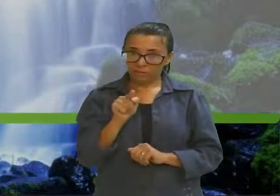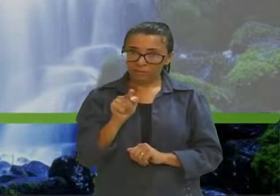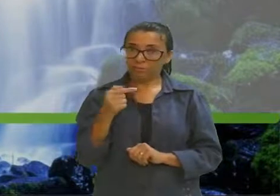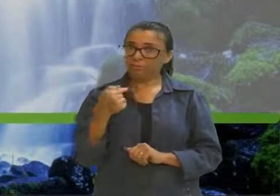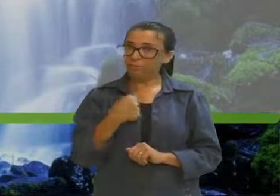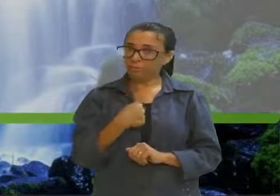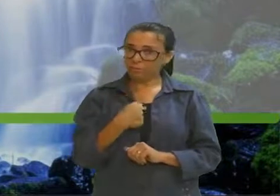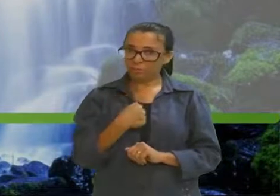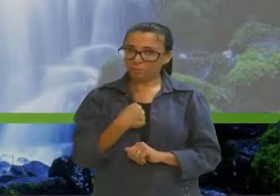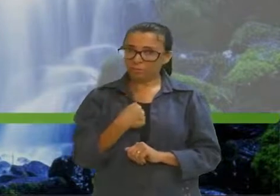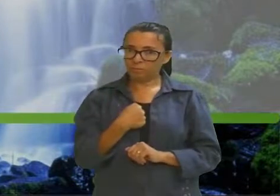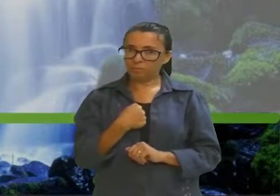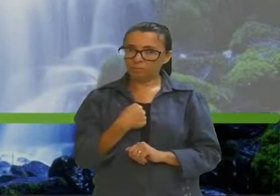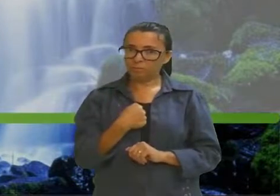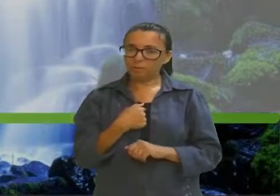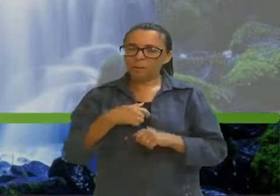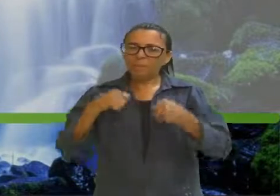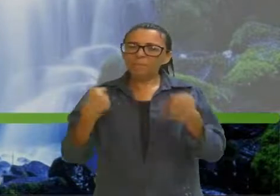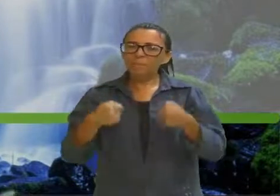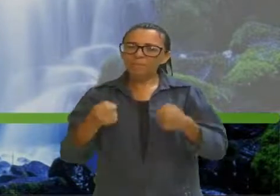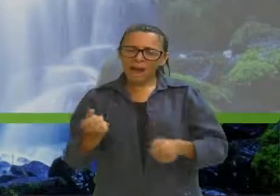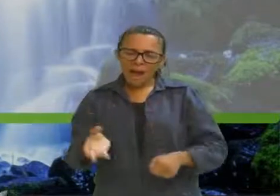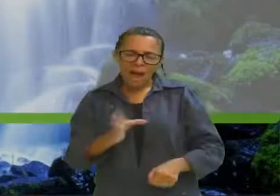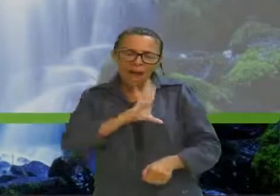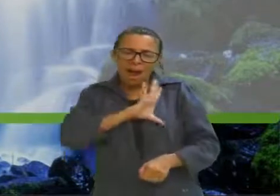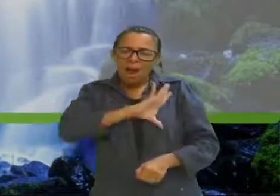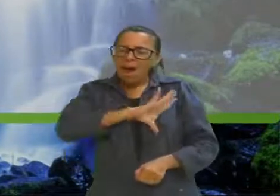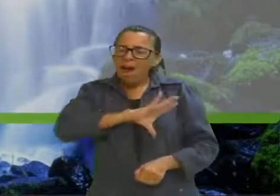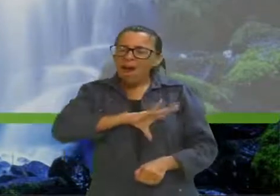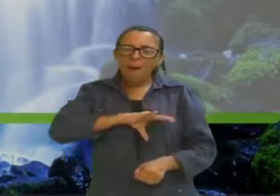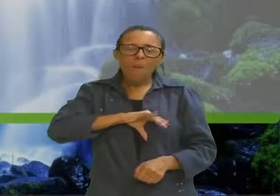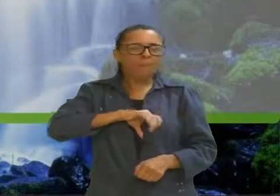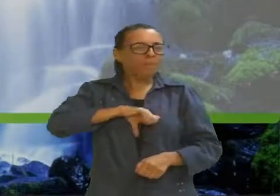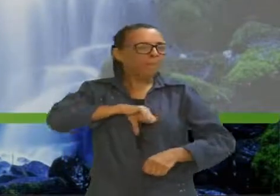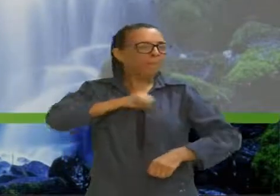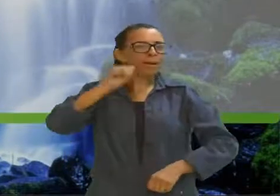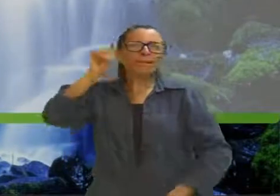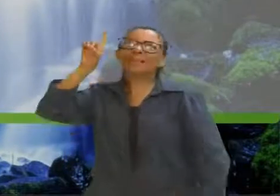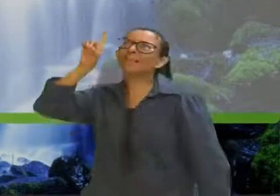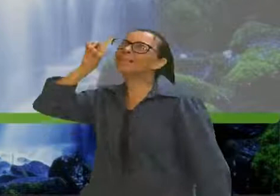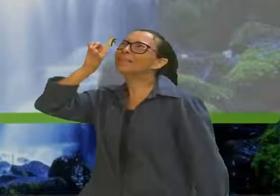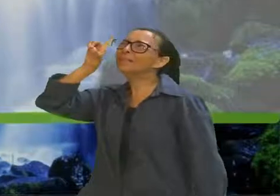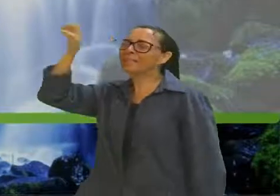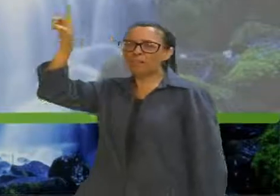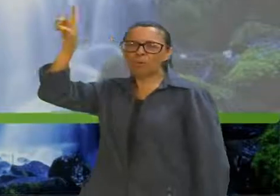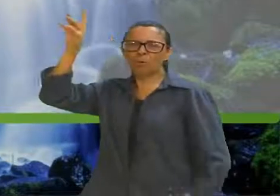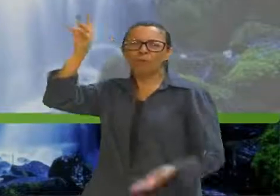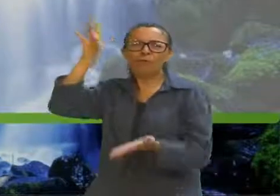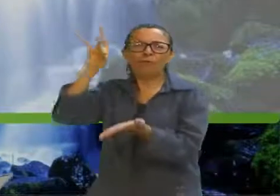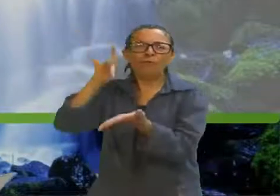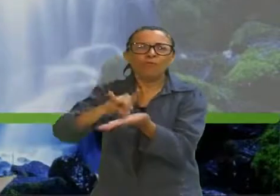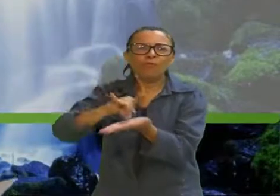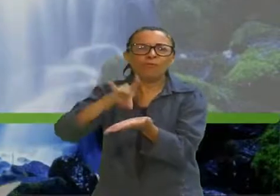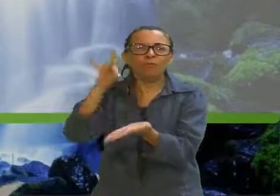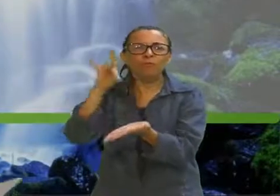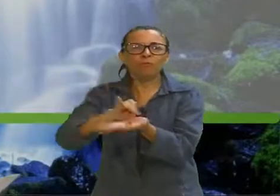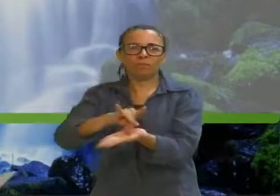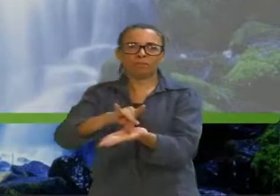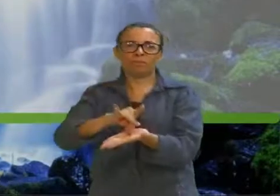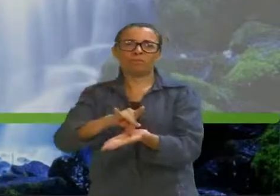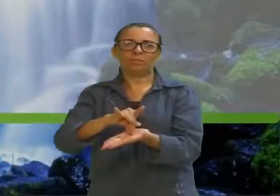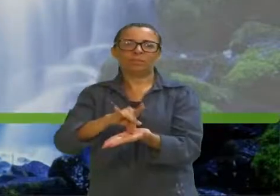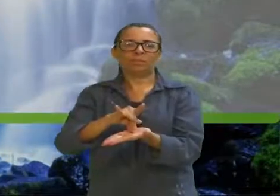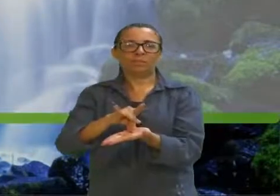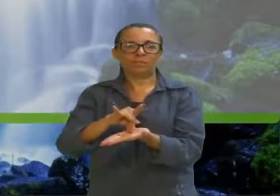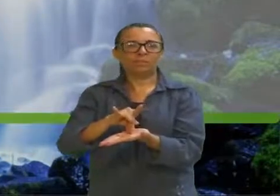precisamos verdadeiramente amarmos a Deus. E a gente leu aqui no capítulo 14 de João, né, verso de